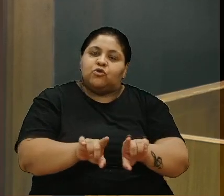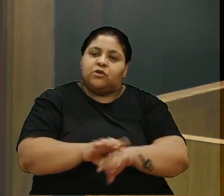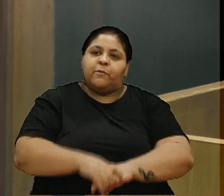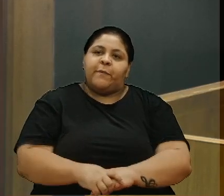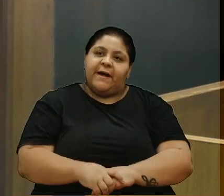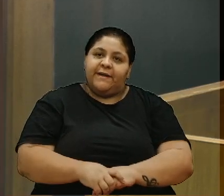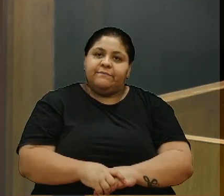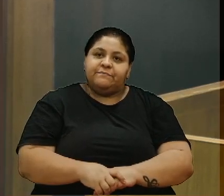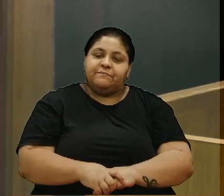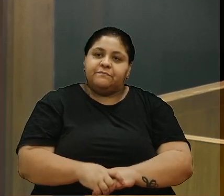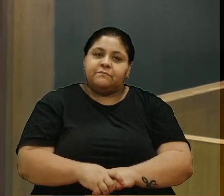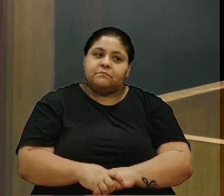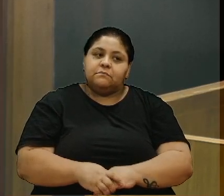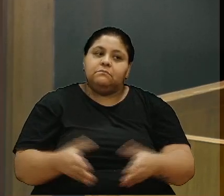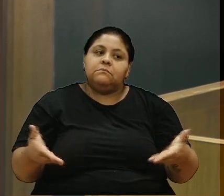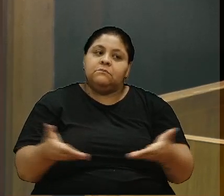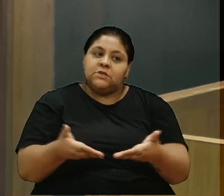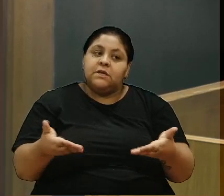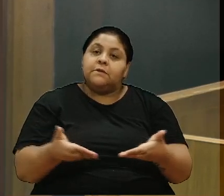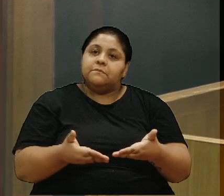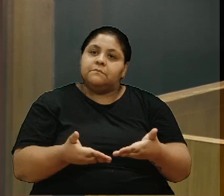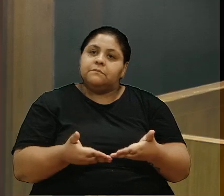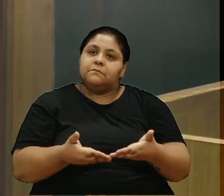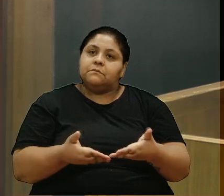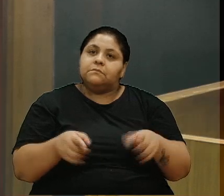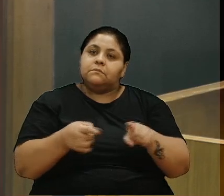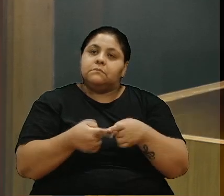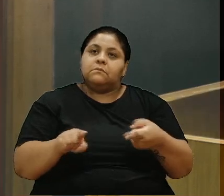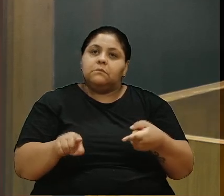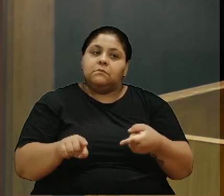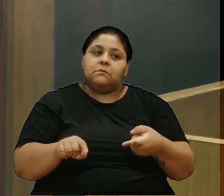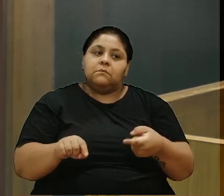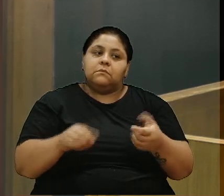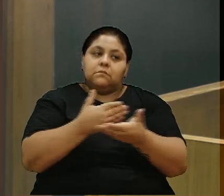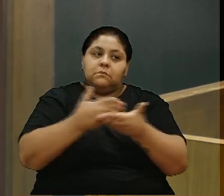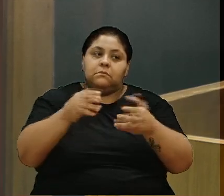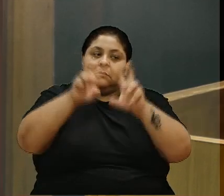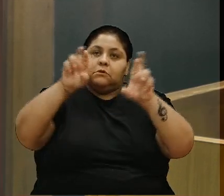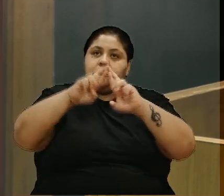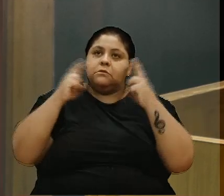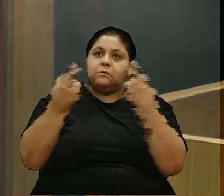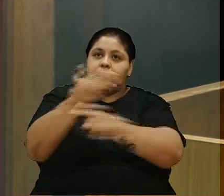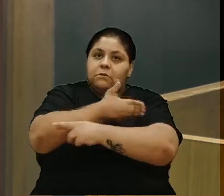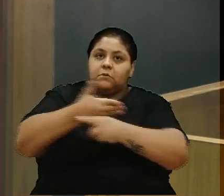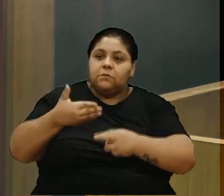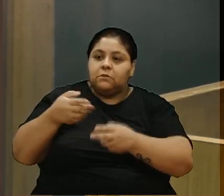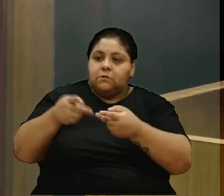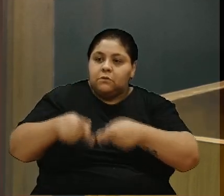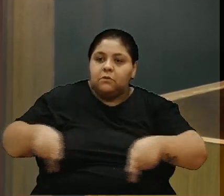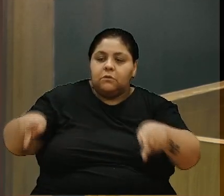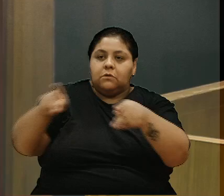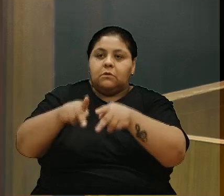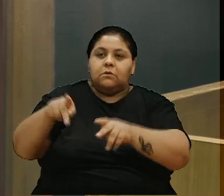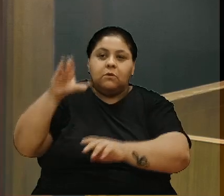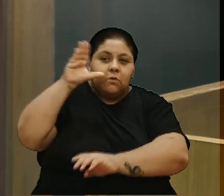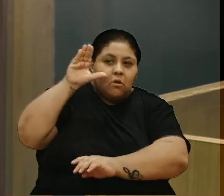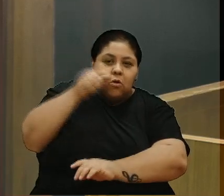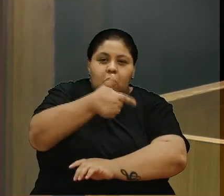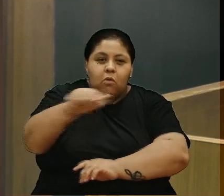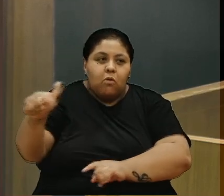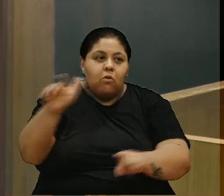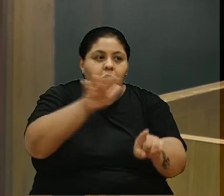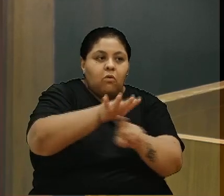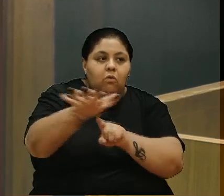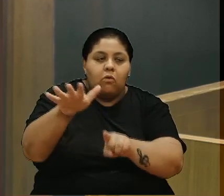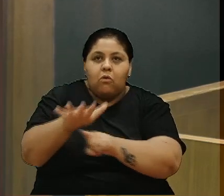menos analise-as. Se não vai implementar, ao menos coloque em pauta. Vamos fazer uma audiência pública para a população verificar outras demandas